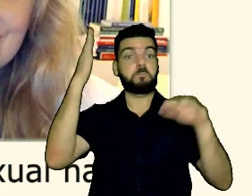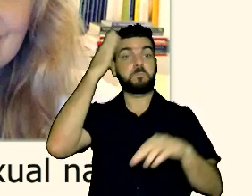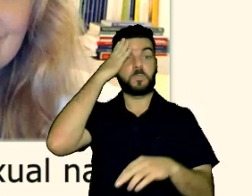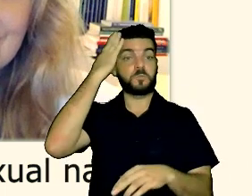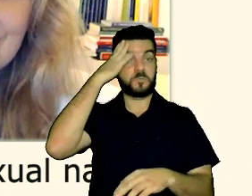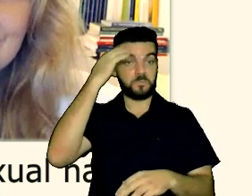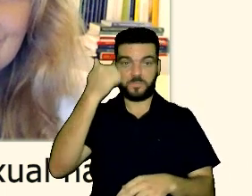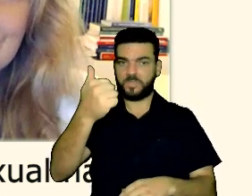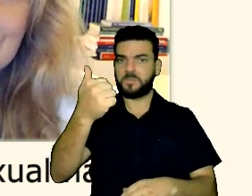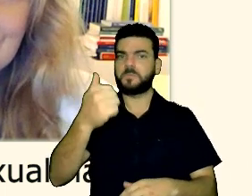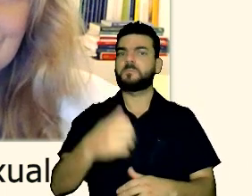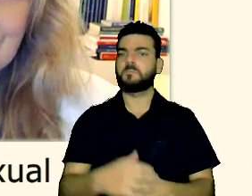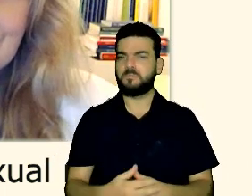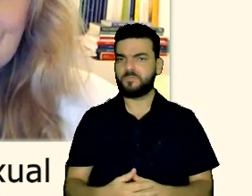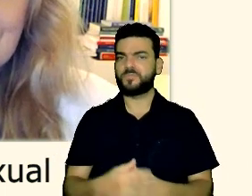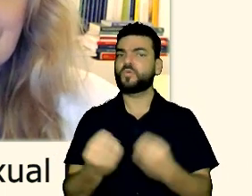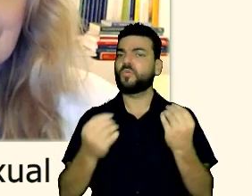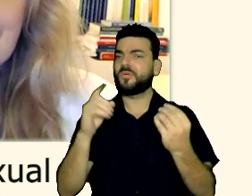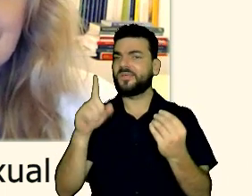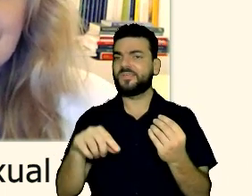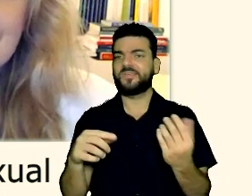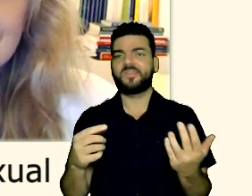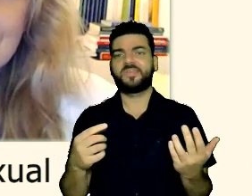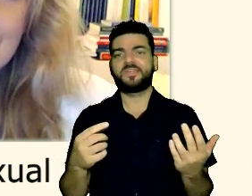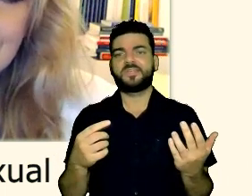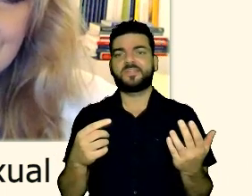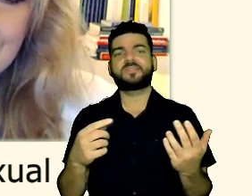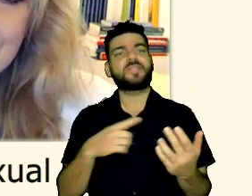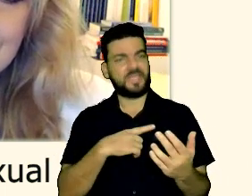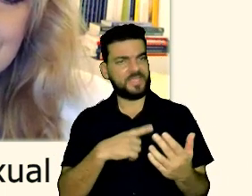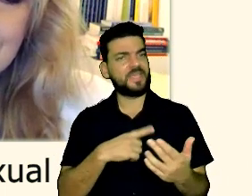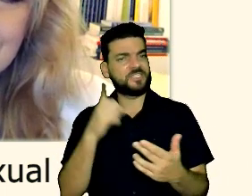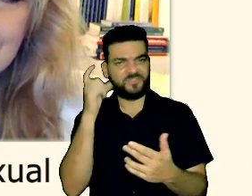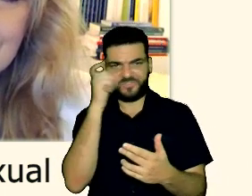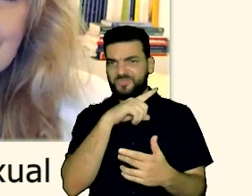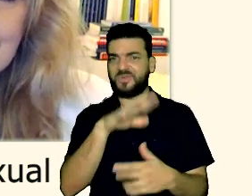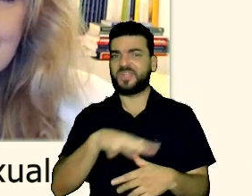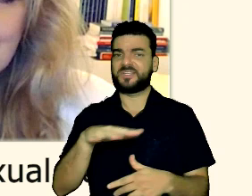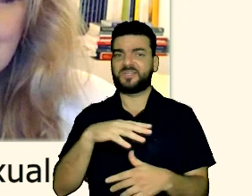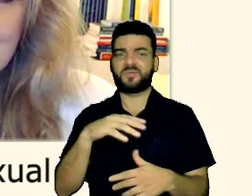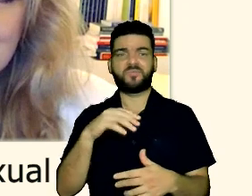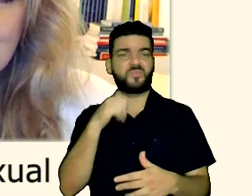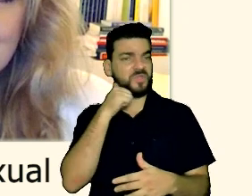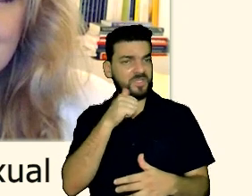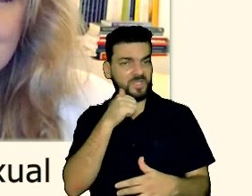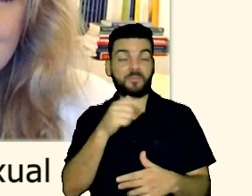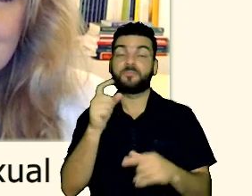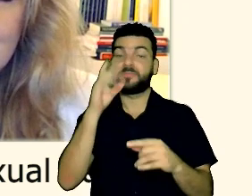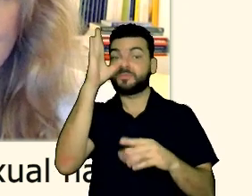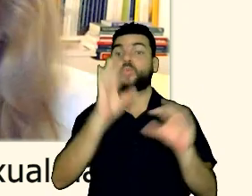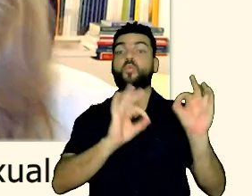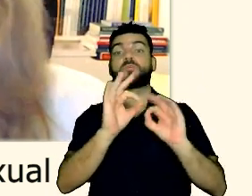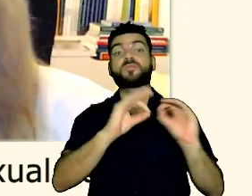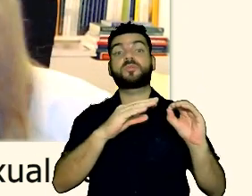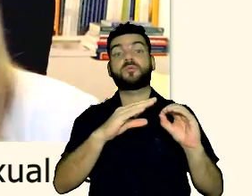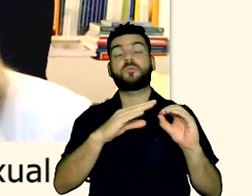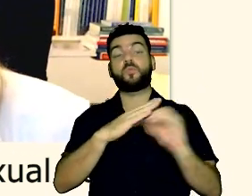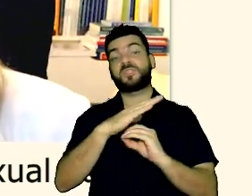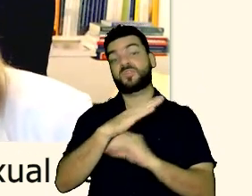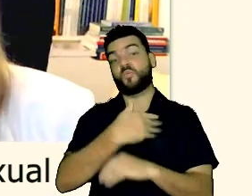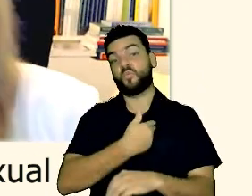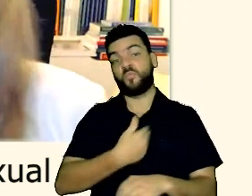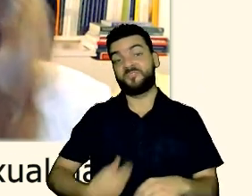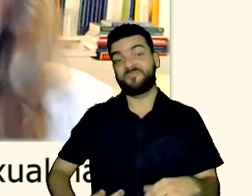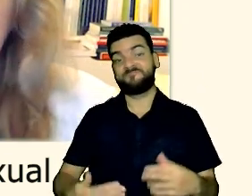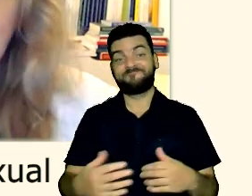pela explanação. Mais uma vez, muito interessante, também nos abre o olho, os olhos, né, para essa